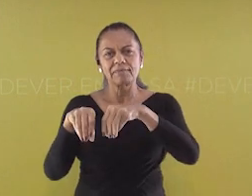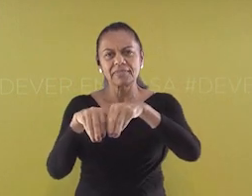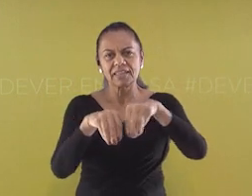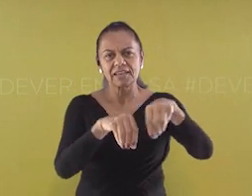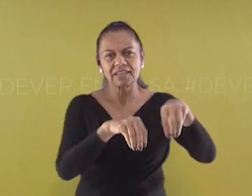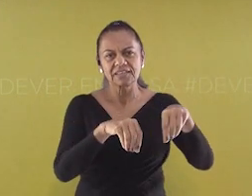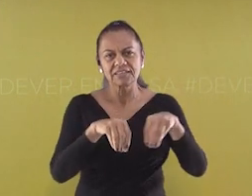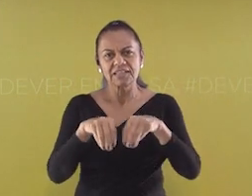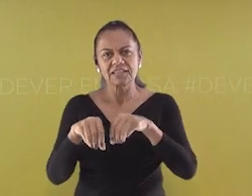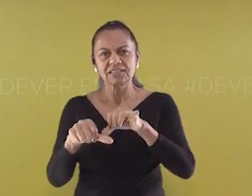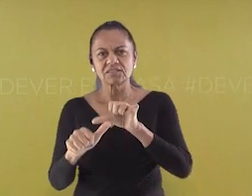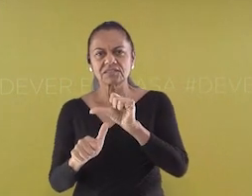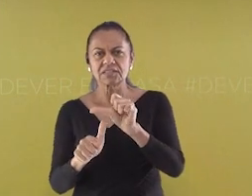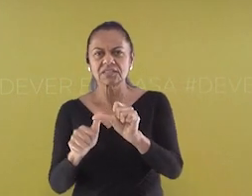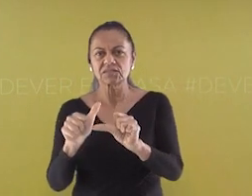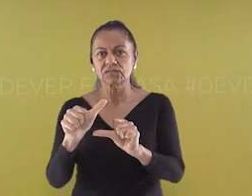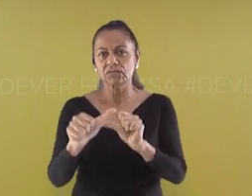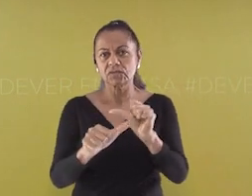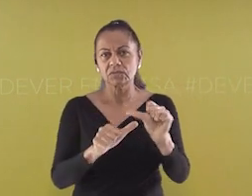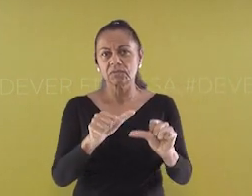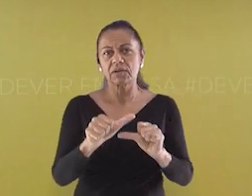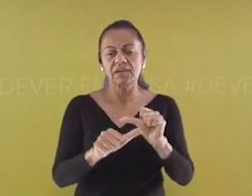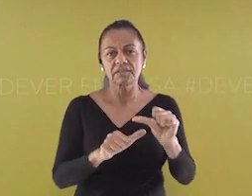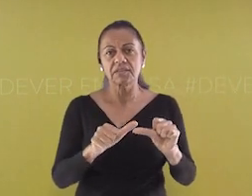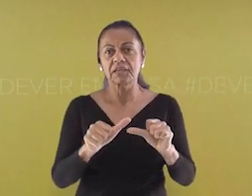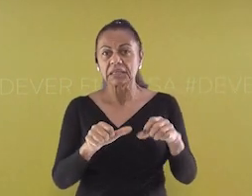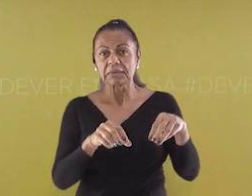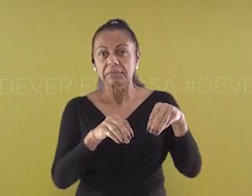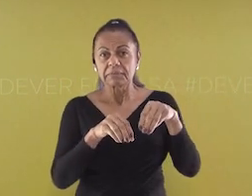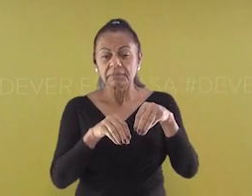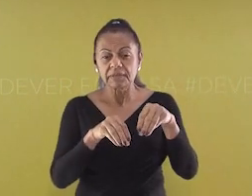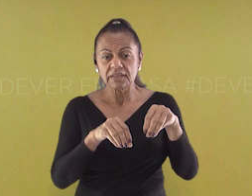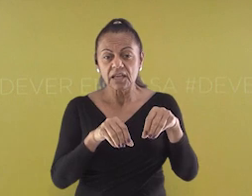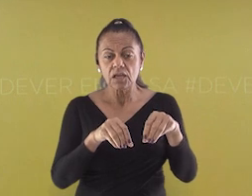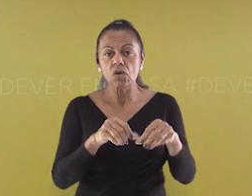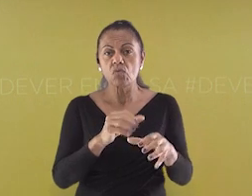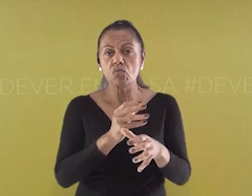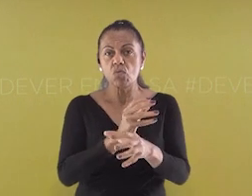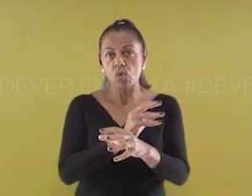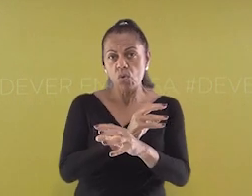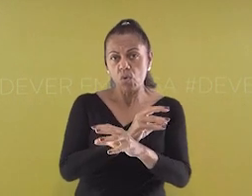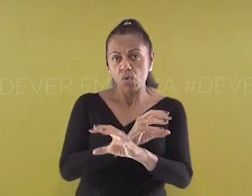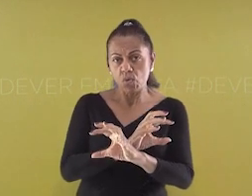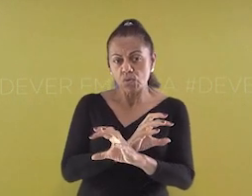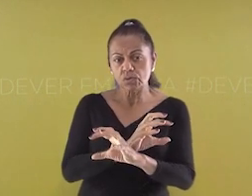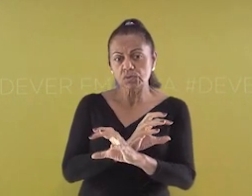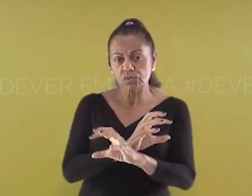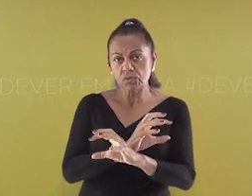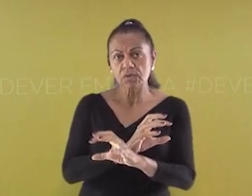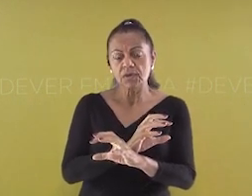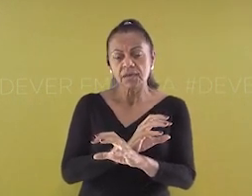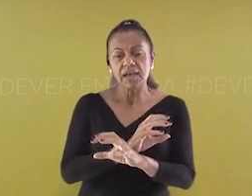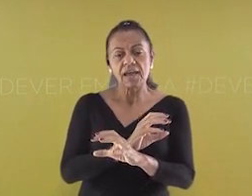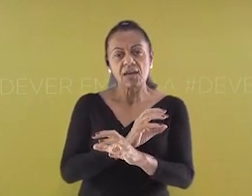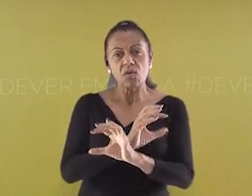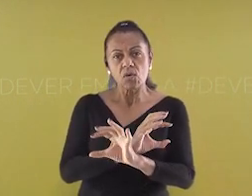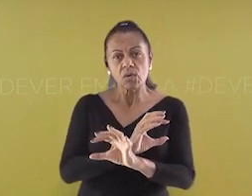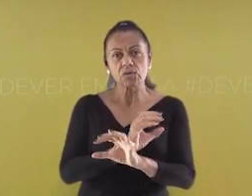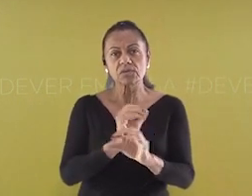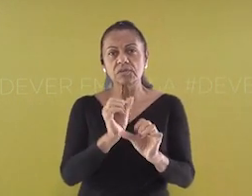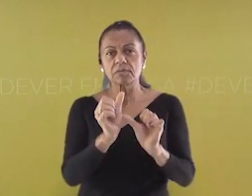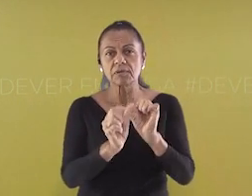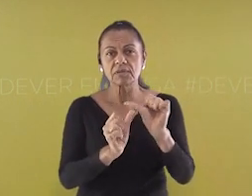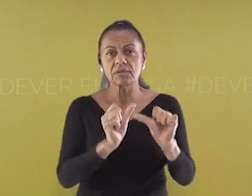A mineralização ocorre por meio da transformação da matéria orgânica em minérios. Por exemplo, quando o